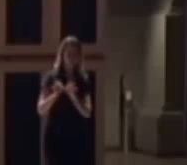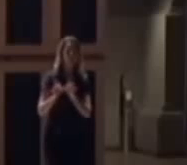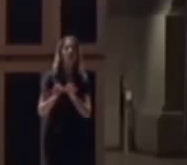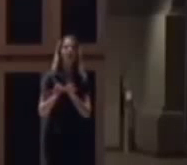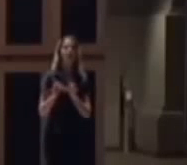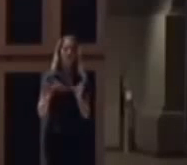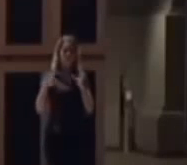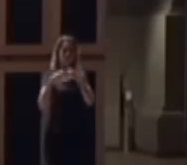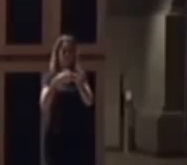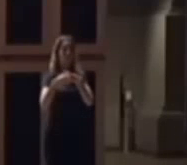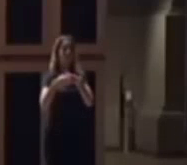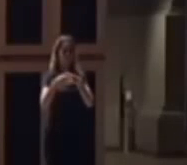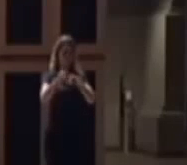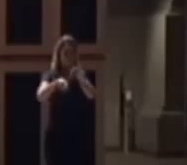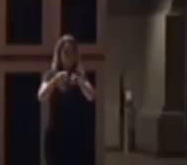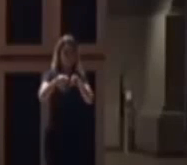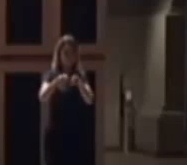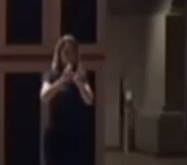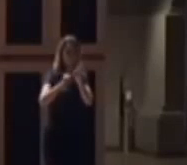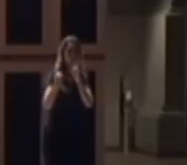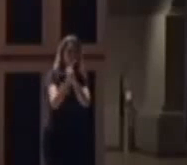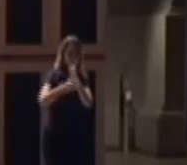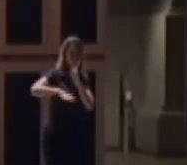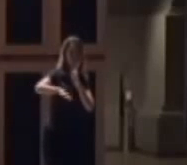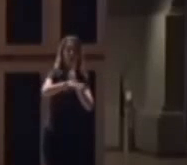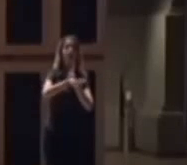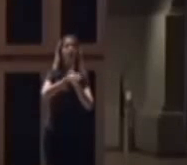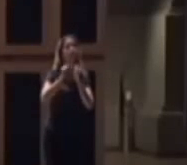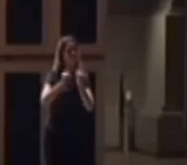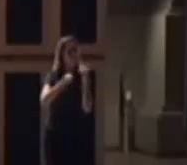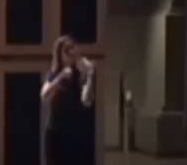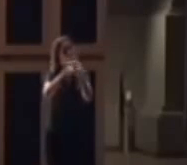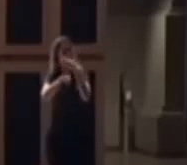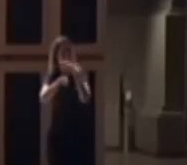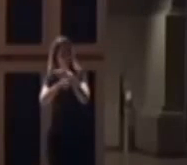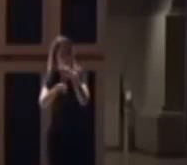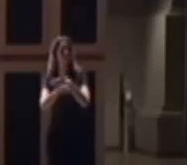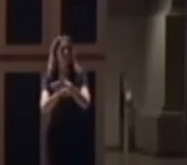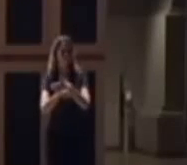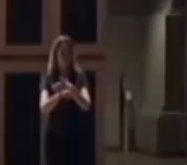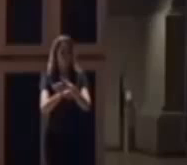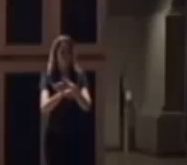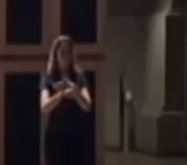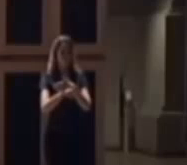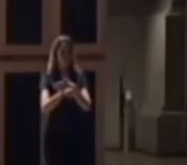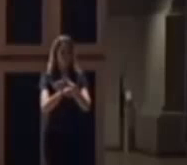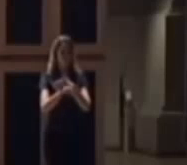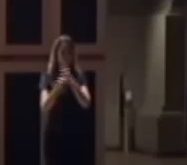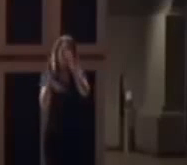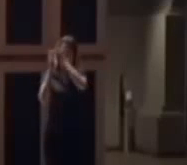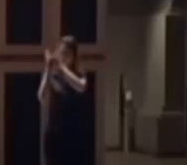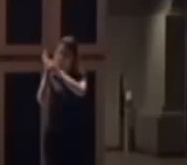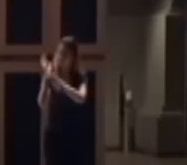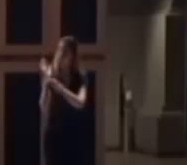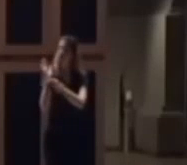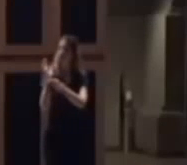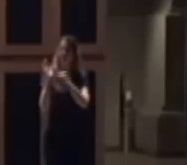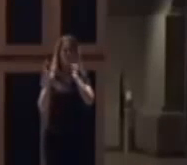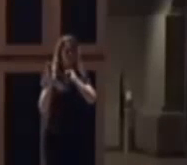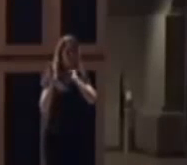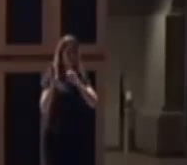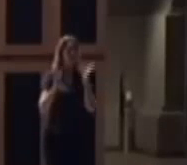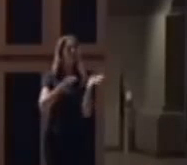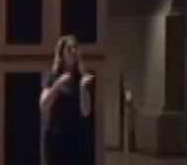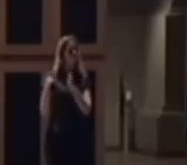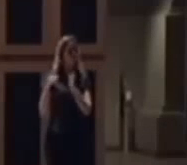comunidade pode participar, e o NPG, que é o Núcleo de Planejamento e Gestão. Tanto o Plug Minas quanto o próximo que eu vou passar,